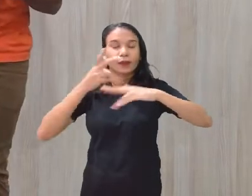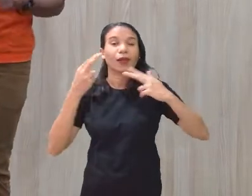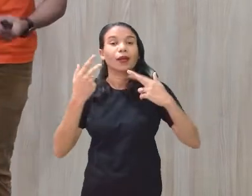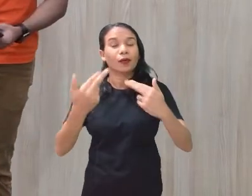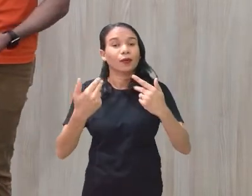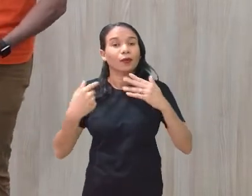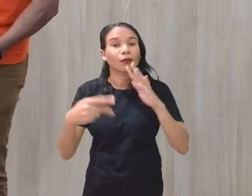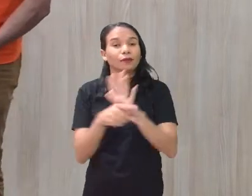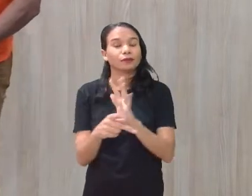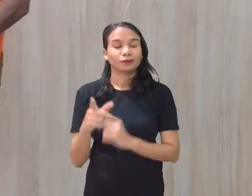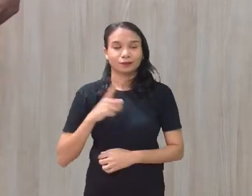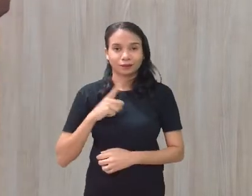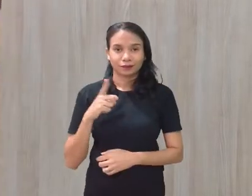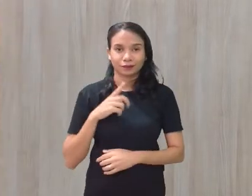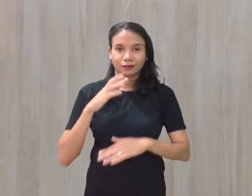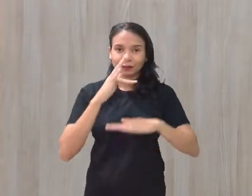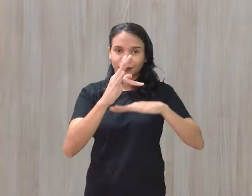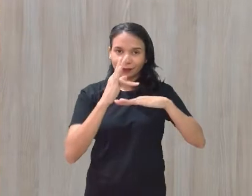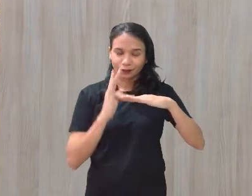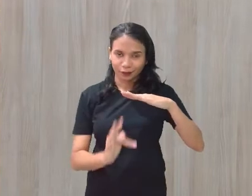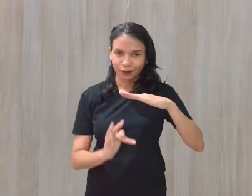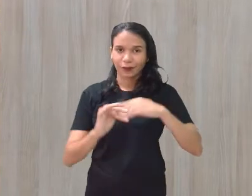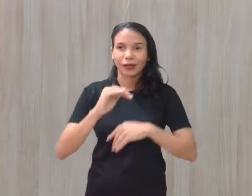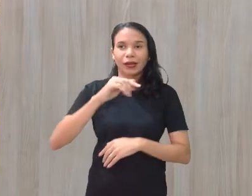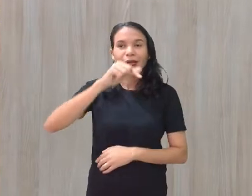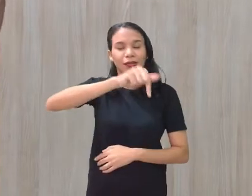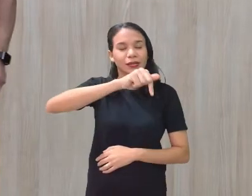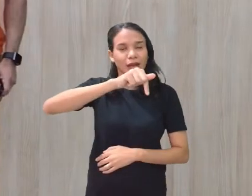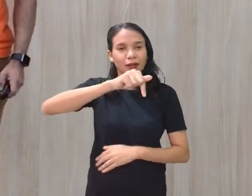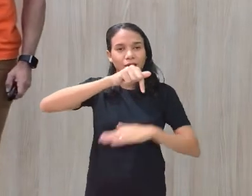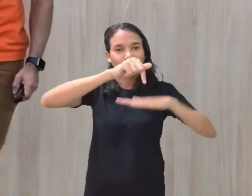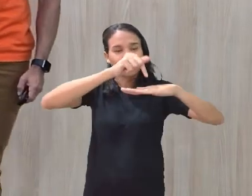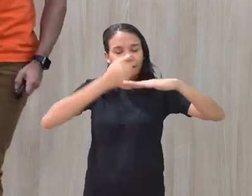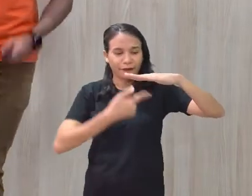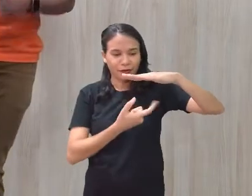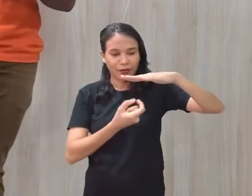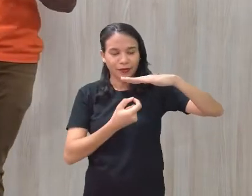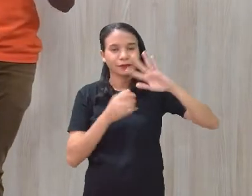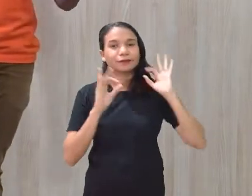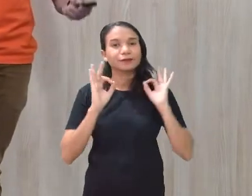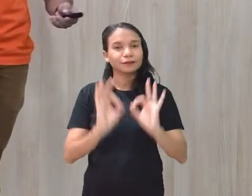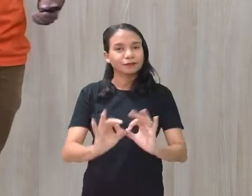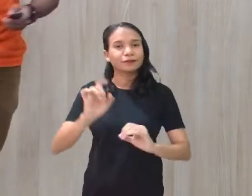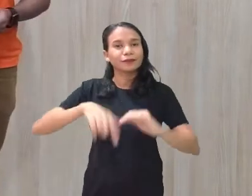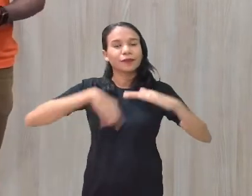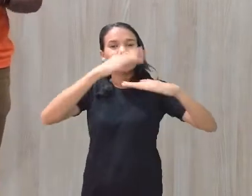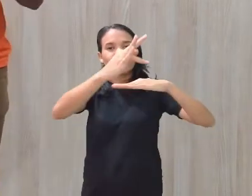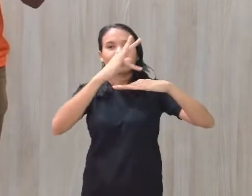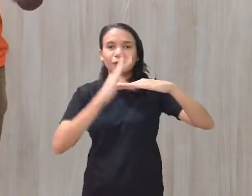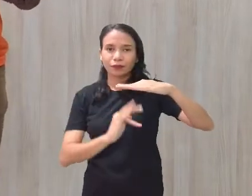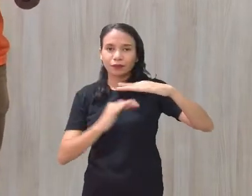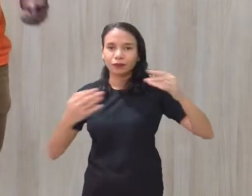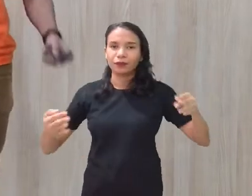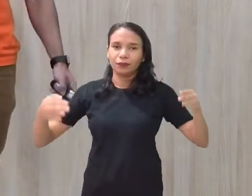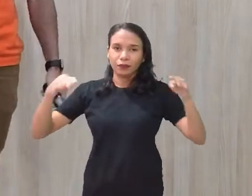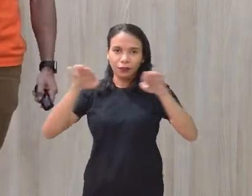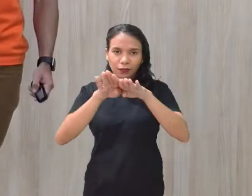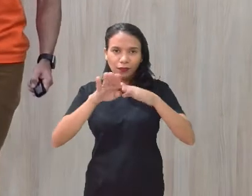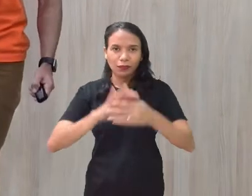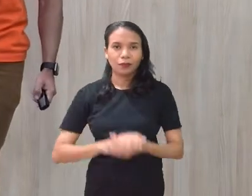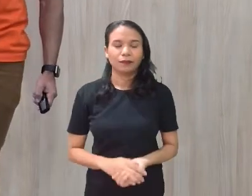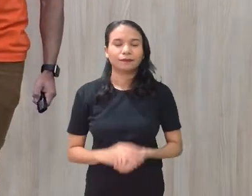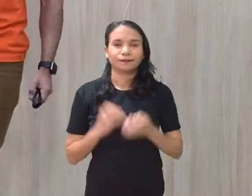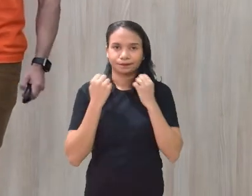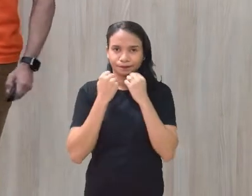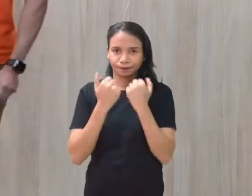mesmo valor que é a fração 7/20, certo? São frações o que aí equivalentes,